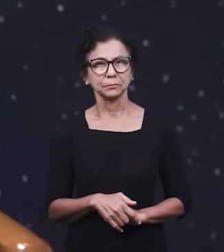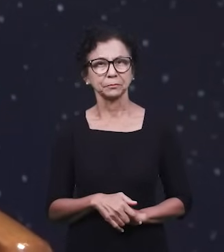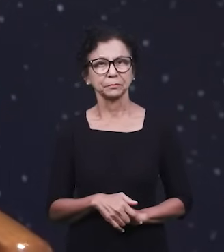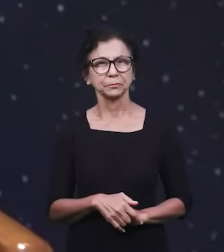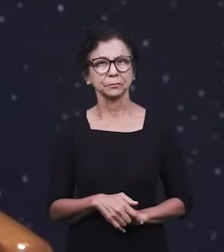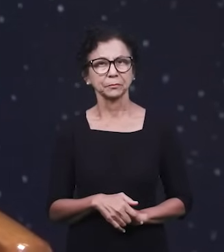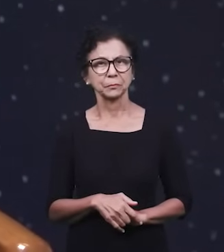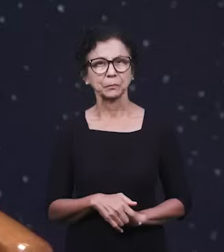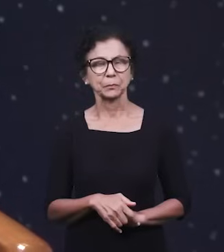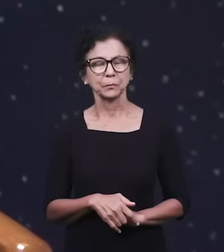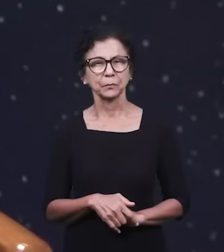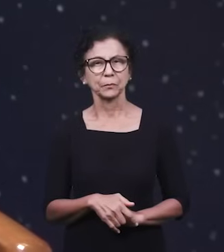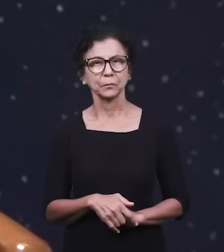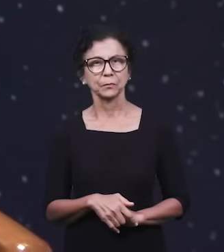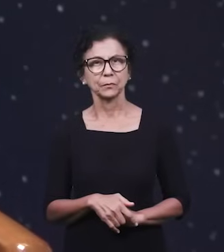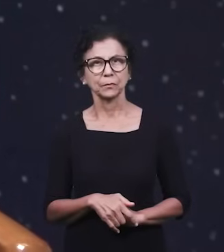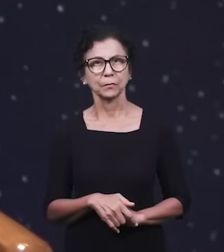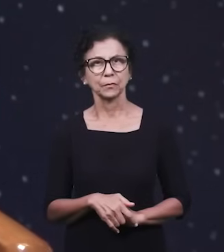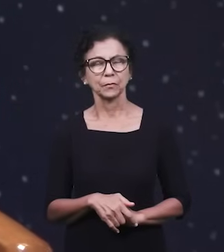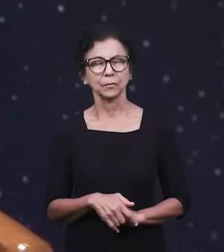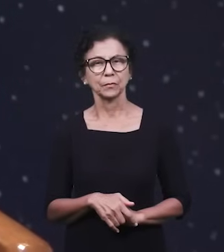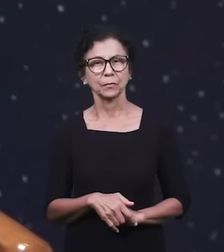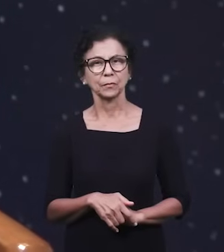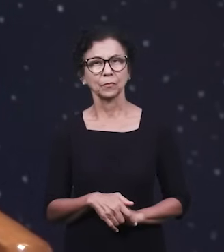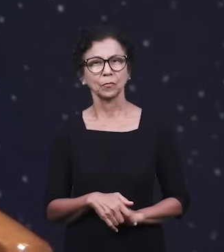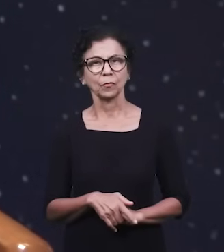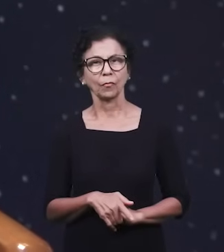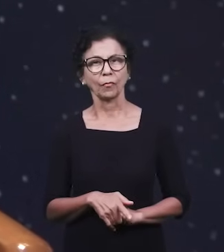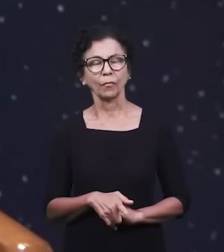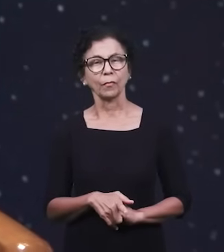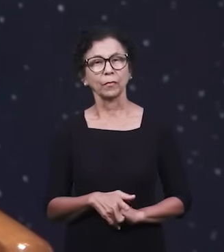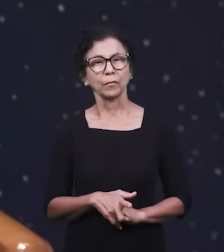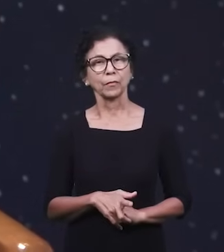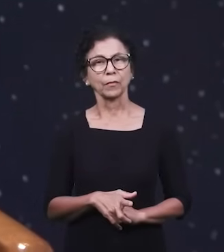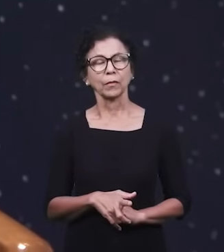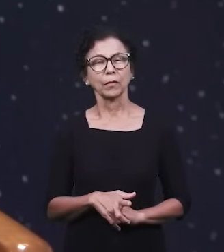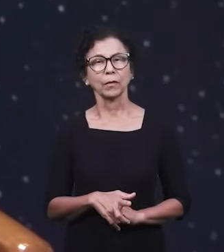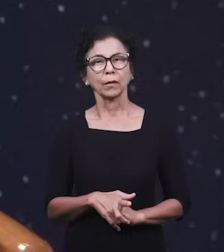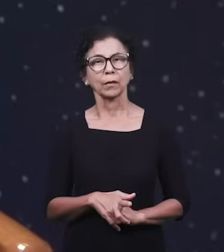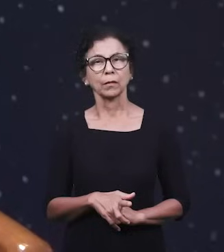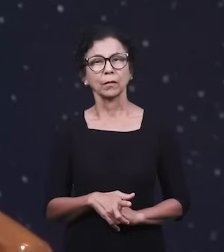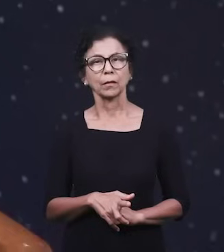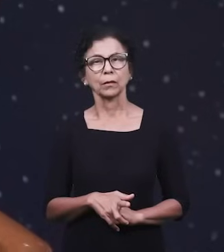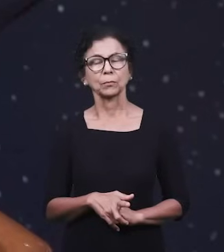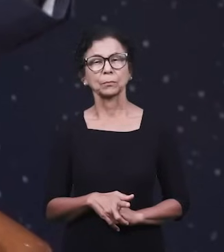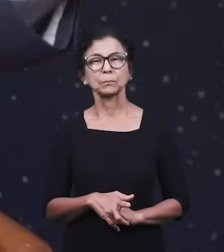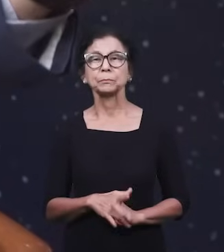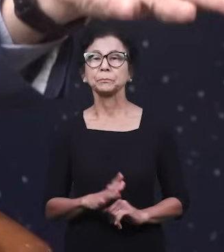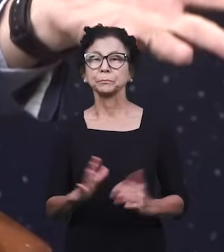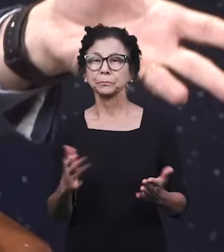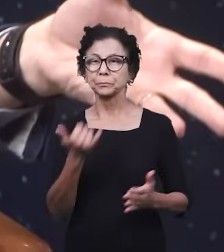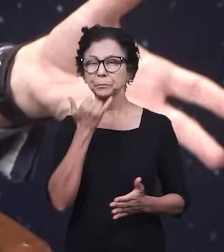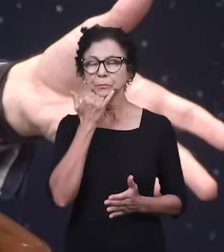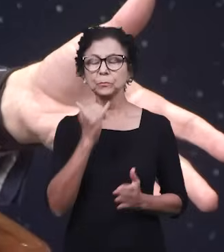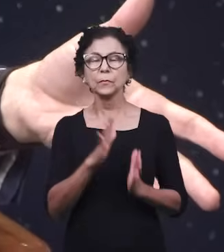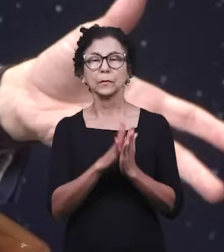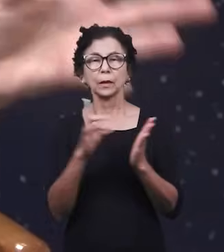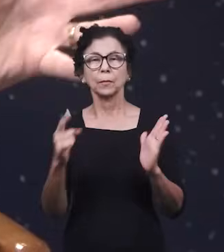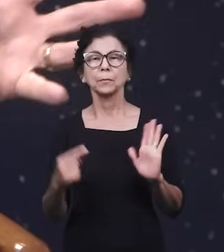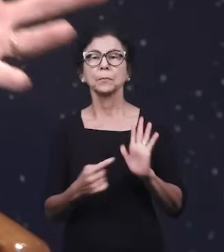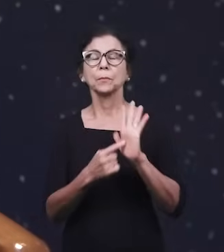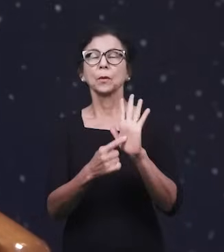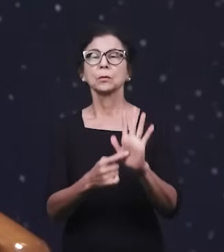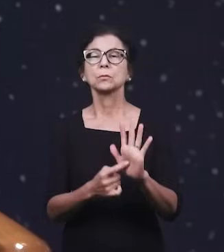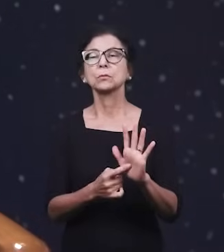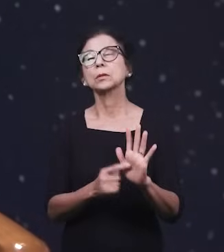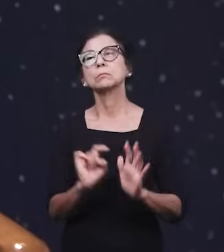revelar, sempre essa expressão, revelar as coisas que brevemente hão de acontecer. Ou